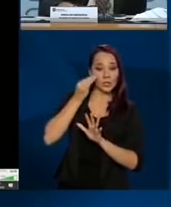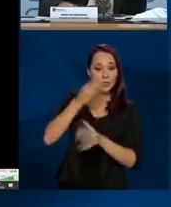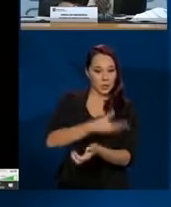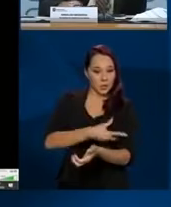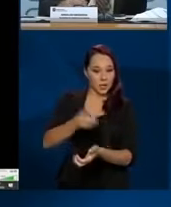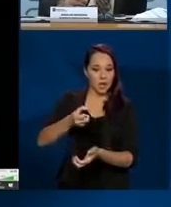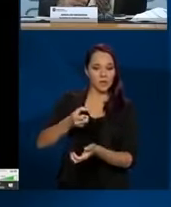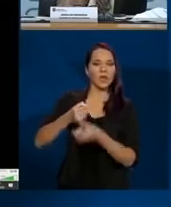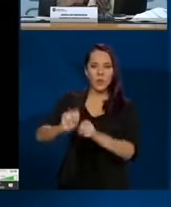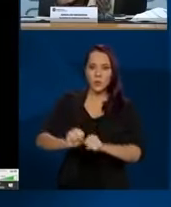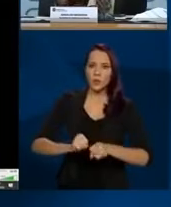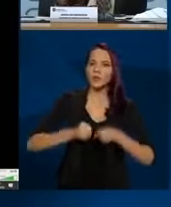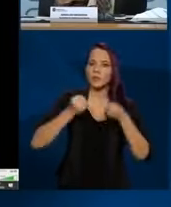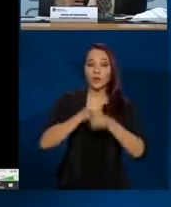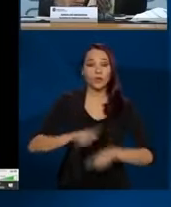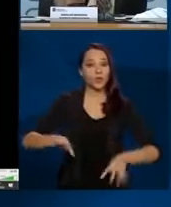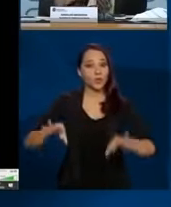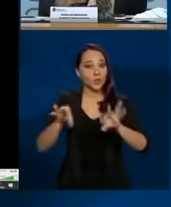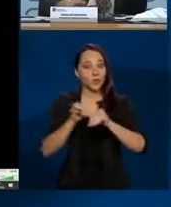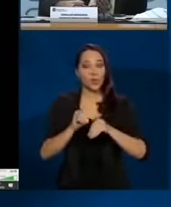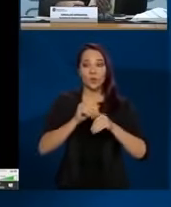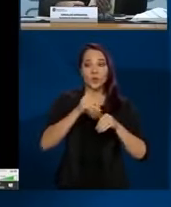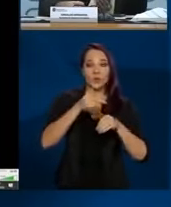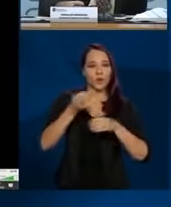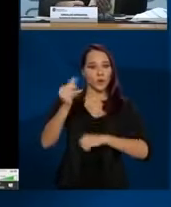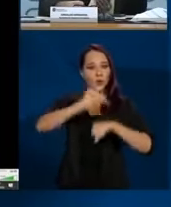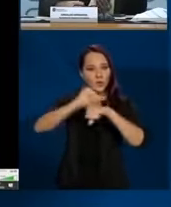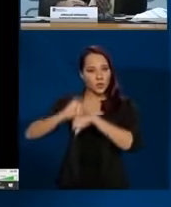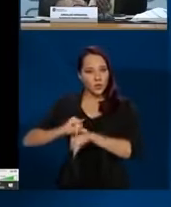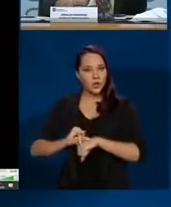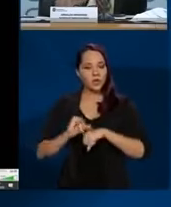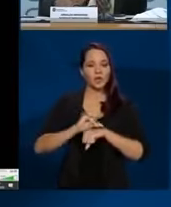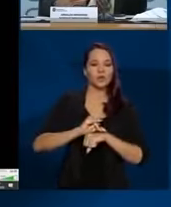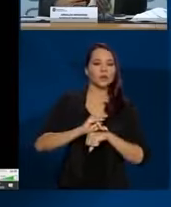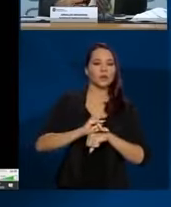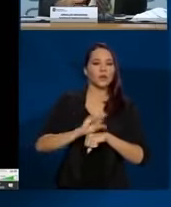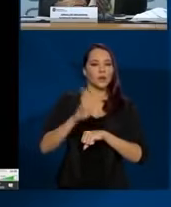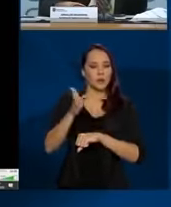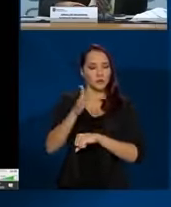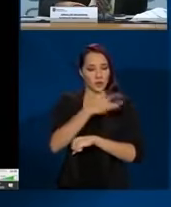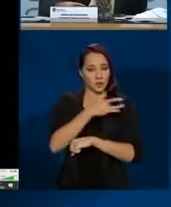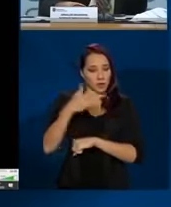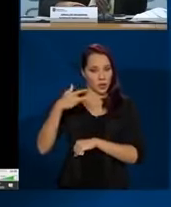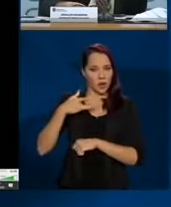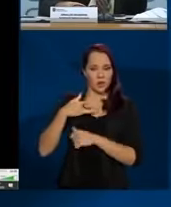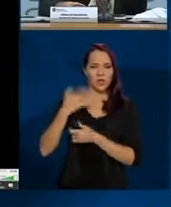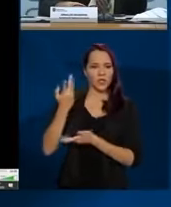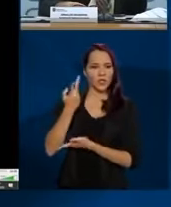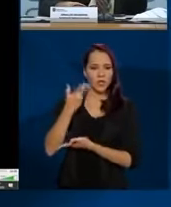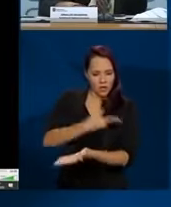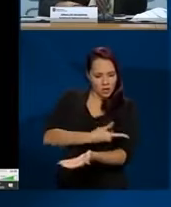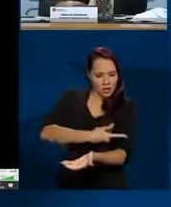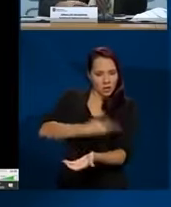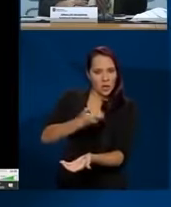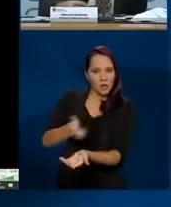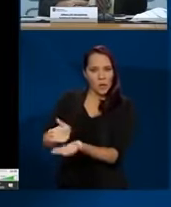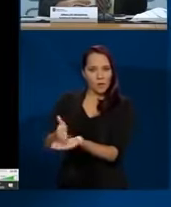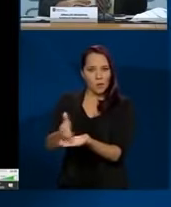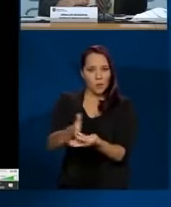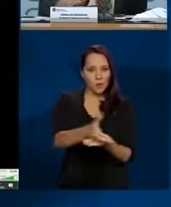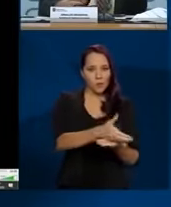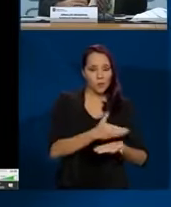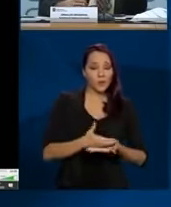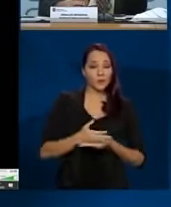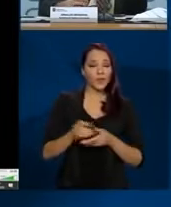todas as nossas unidades básicas de saúde que fazem as coletas dos exames, dos